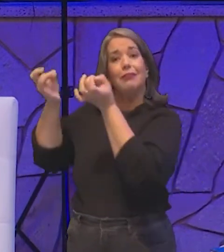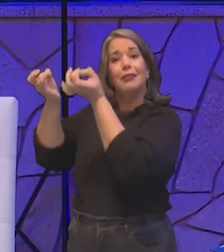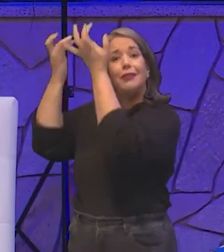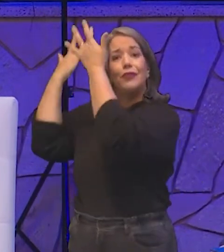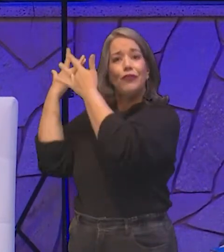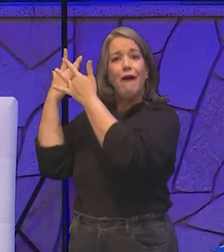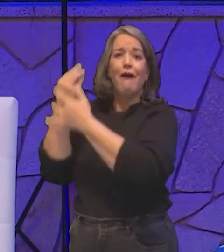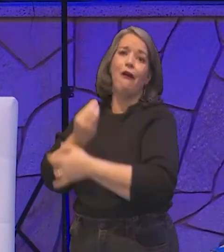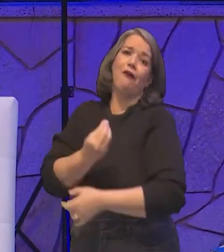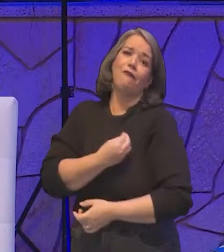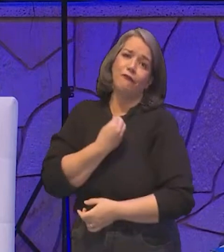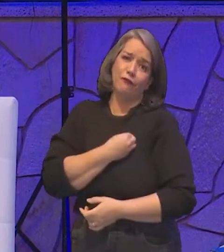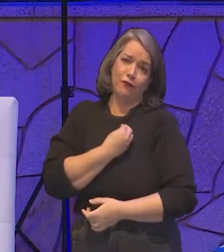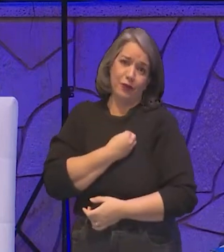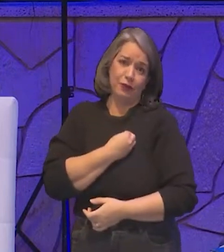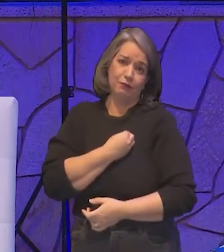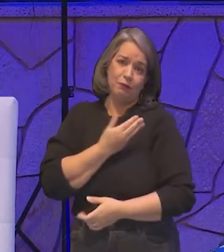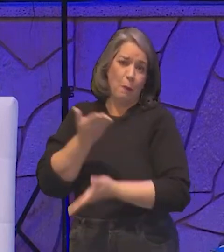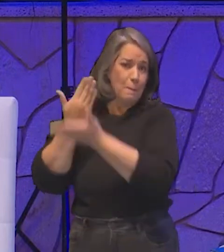Portanto, esse amor,